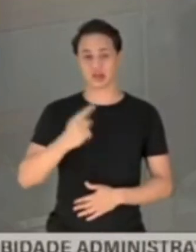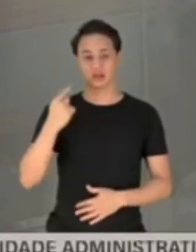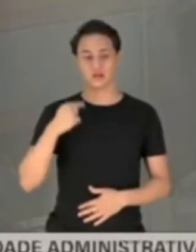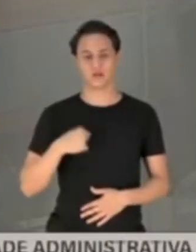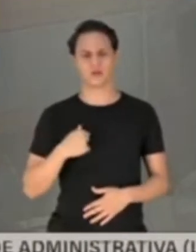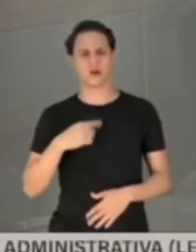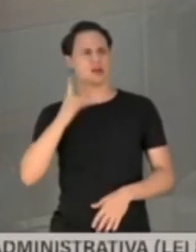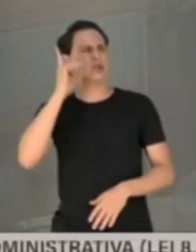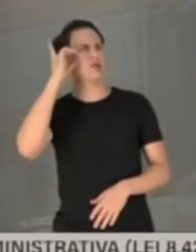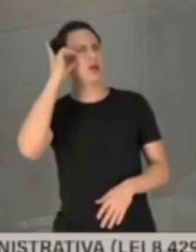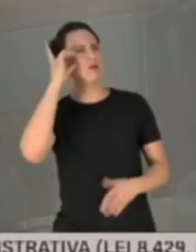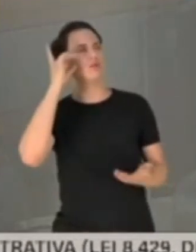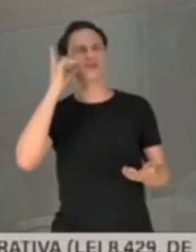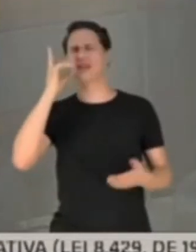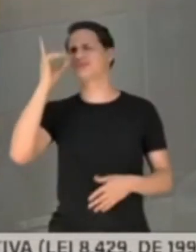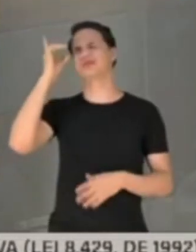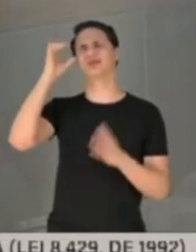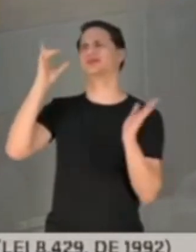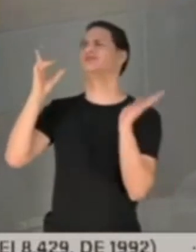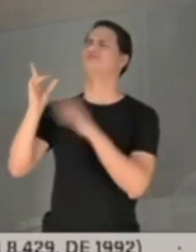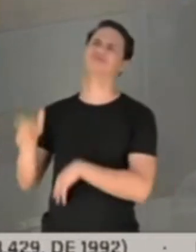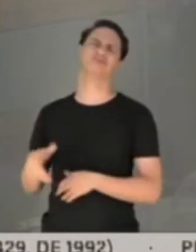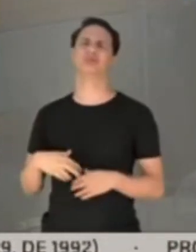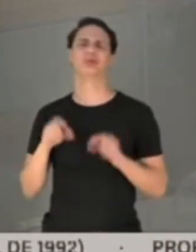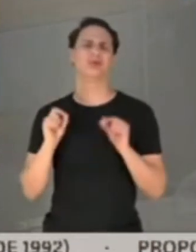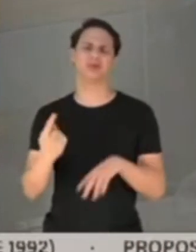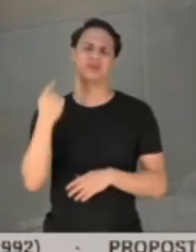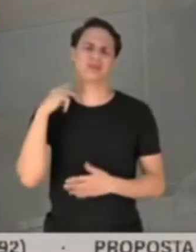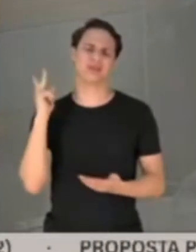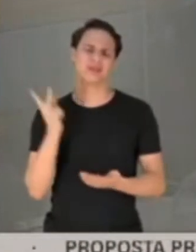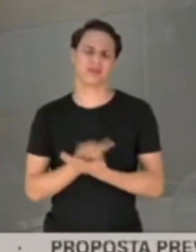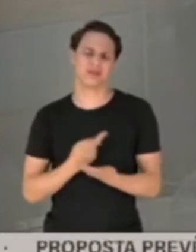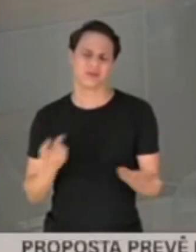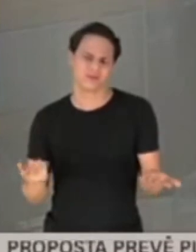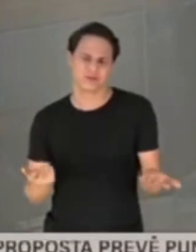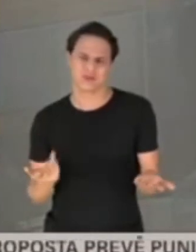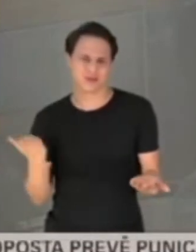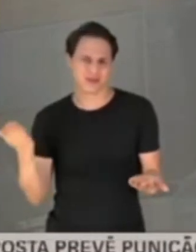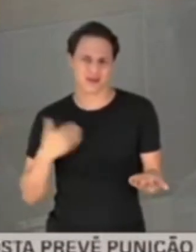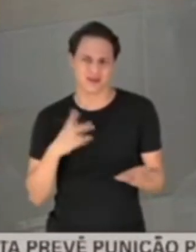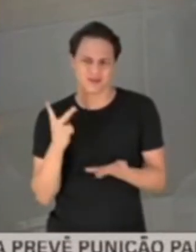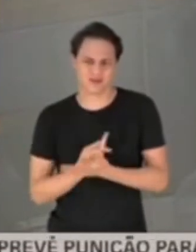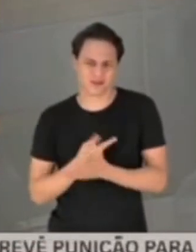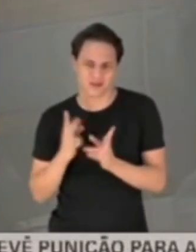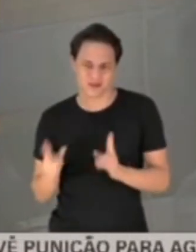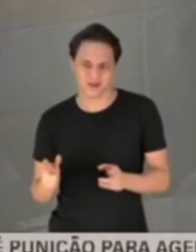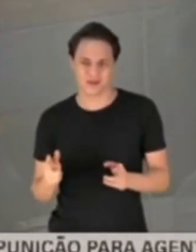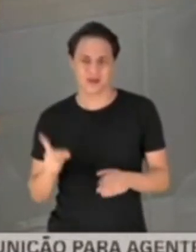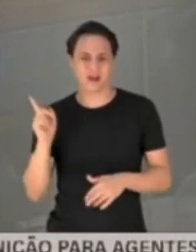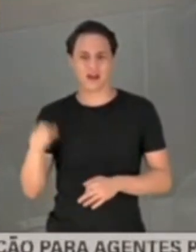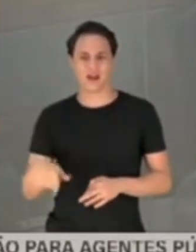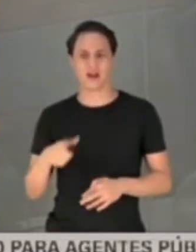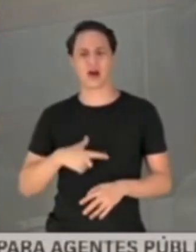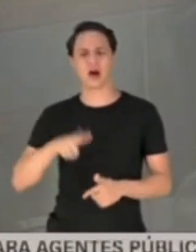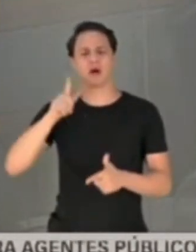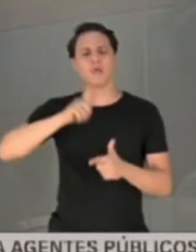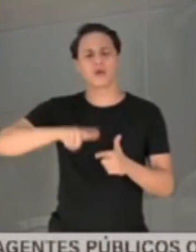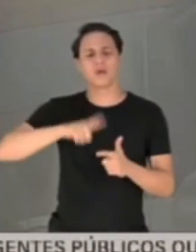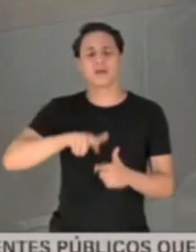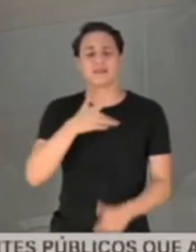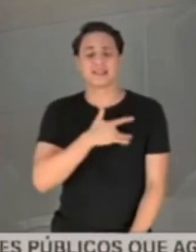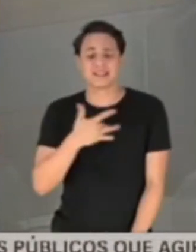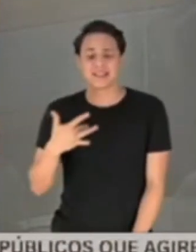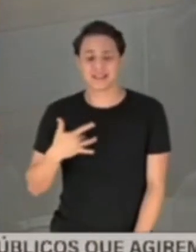Dilma nunca ia acontecer um negócio desse. A tragédia é uma tragédia sanitária.